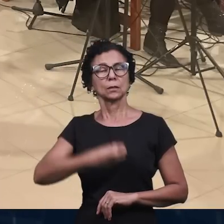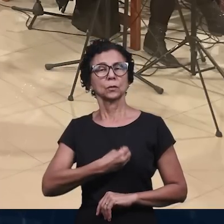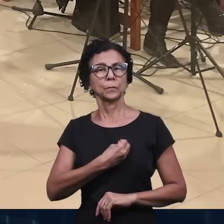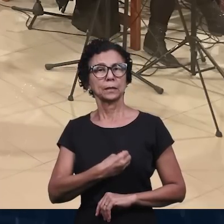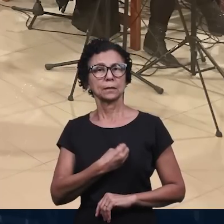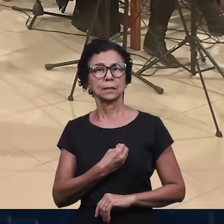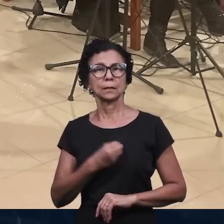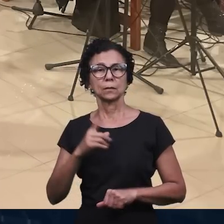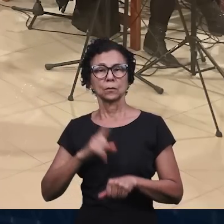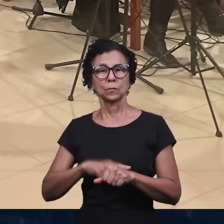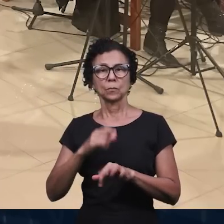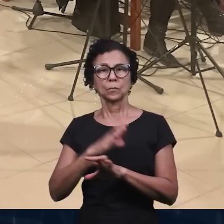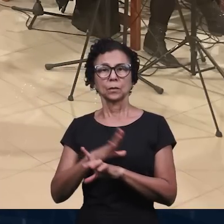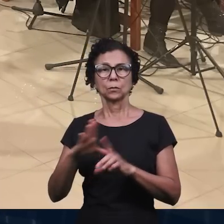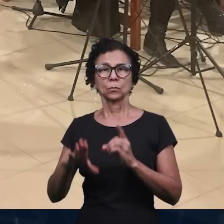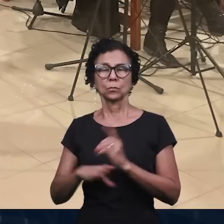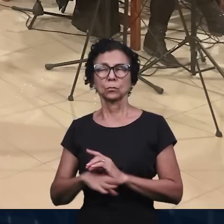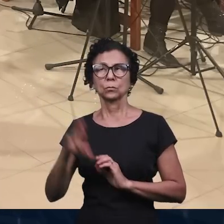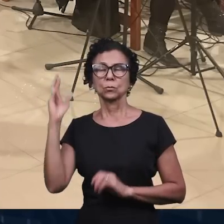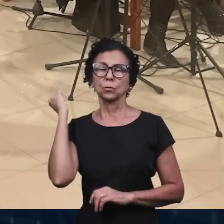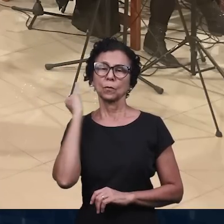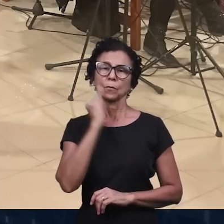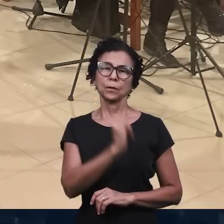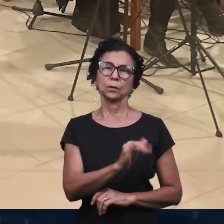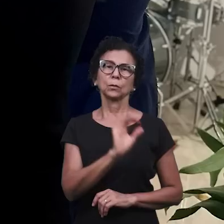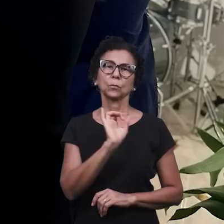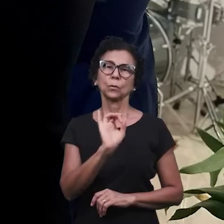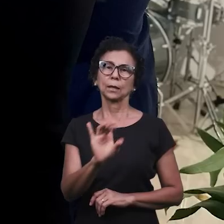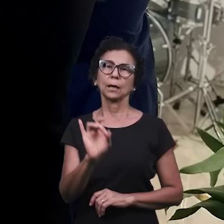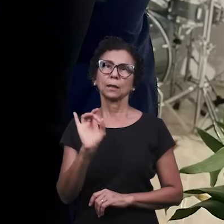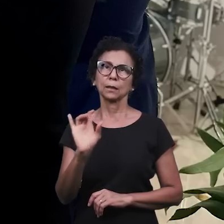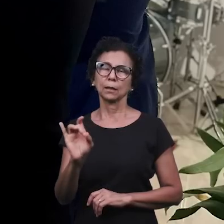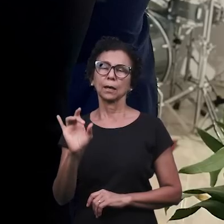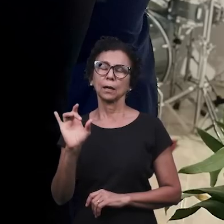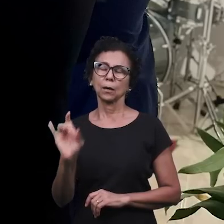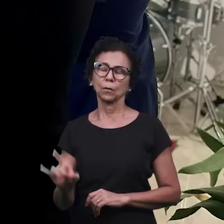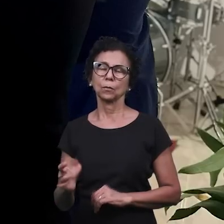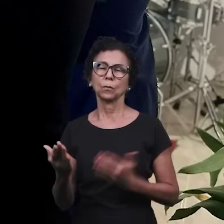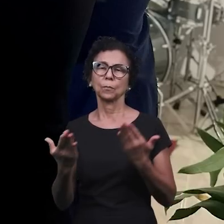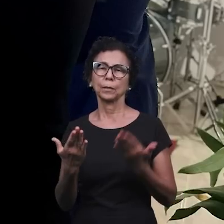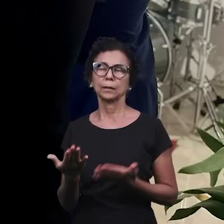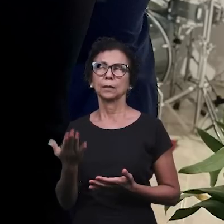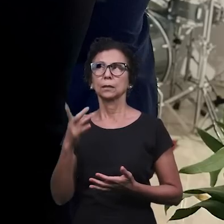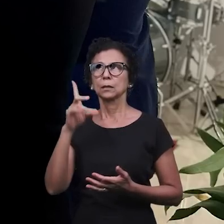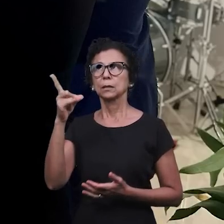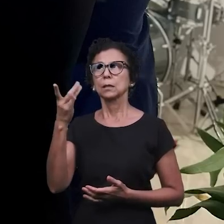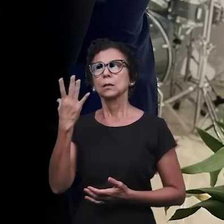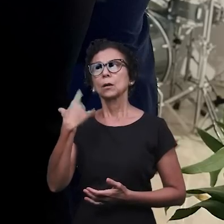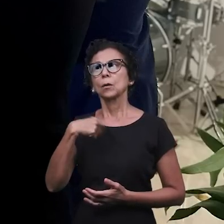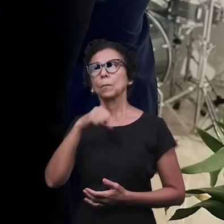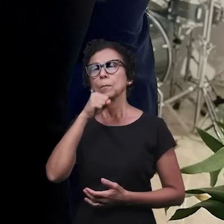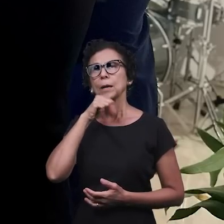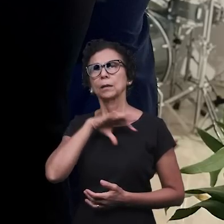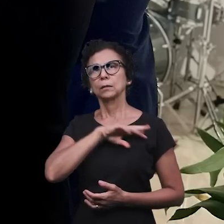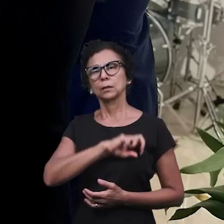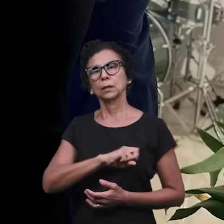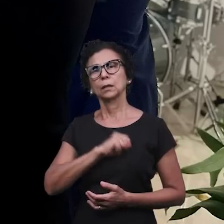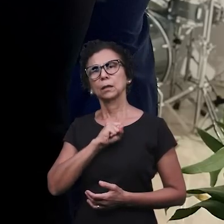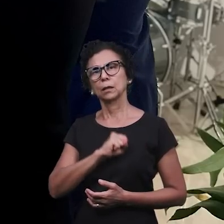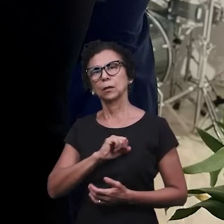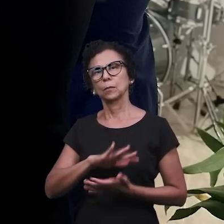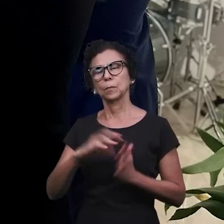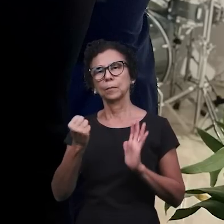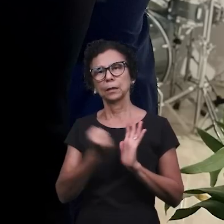culto, o Senhor falou a cada coração como um pai amoroso, deixando uma marca espiritual